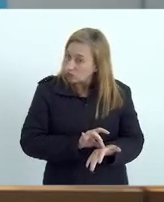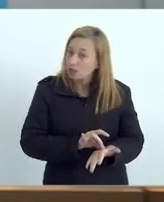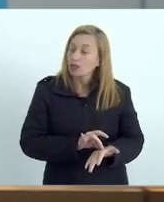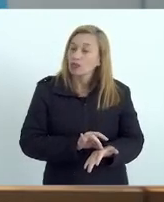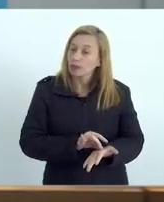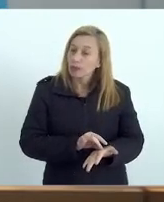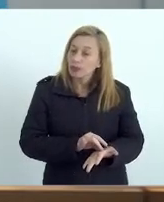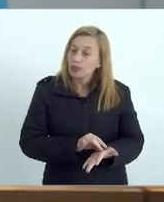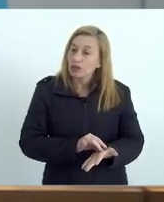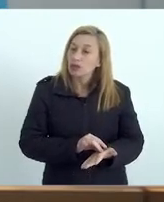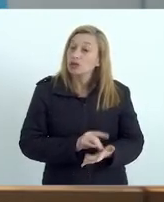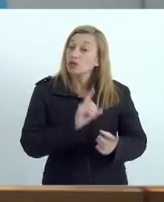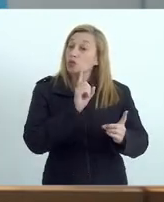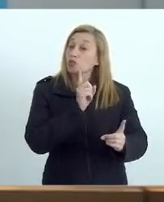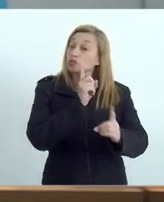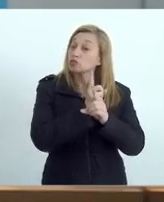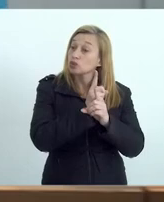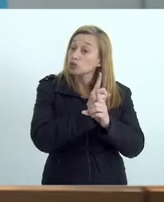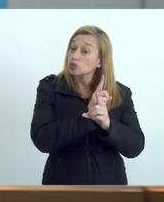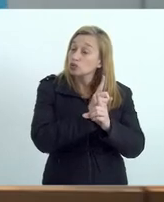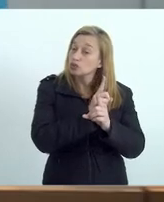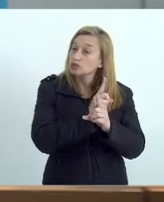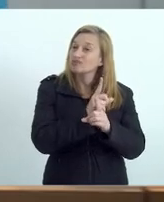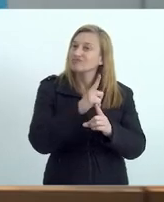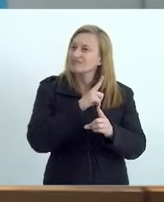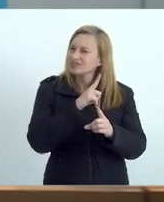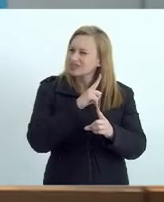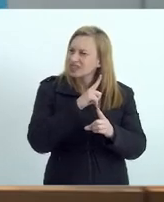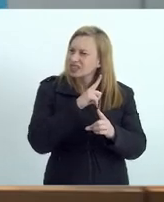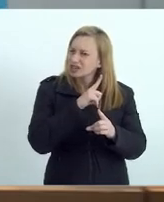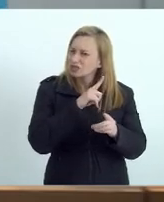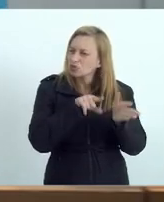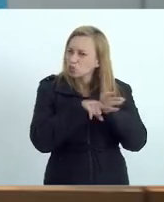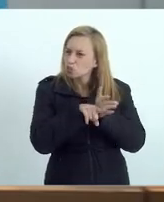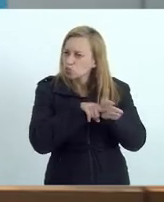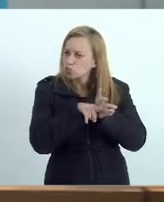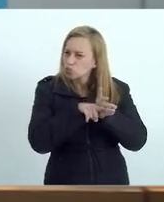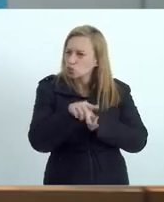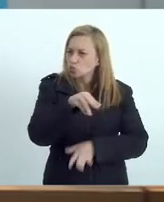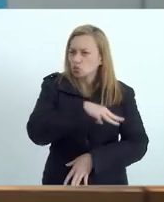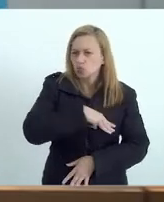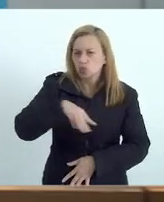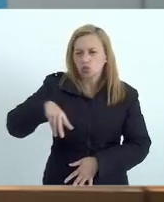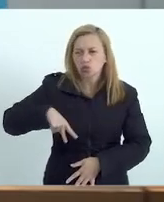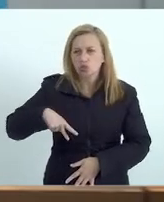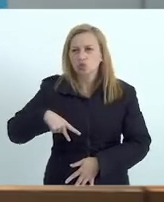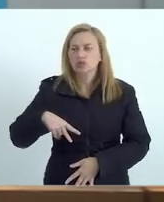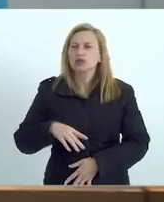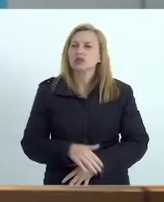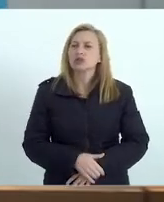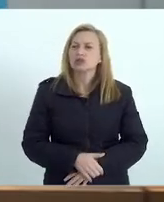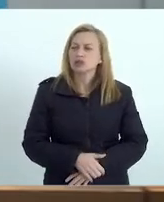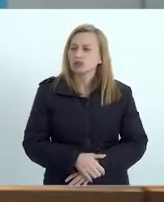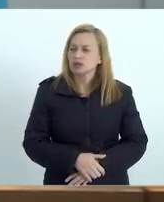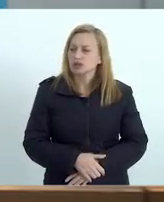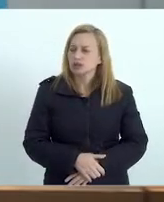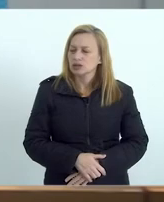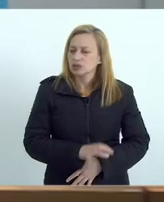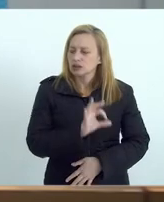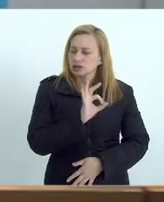foi descoberto teve uma apuração rigorosa do Ministério Público e teve